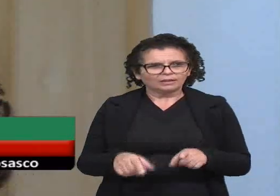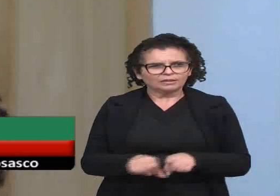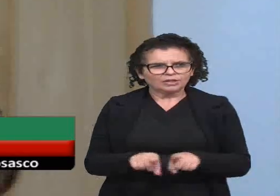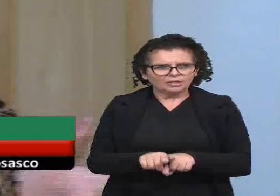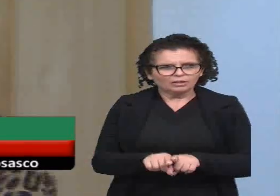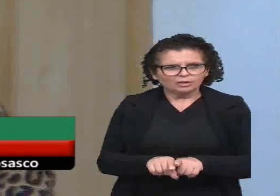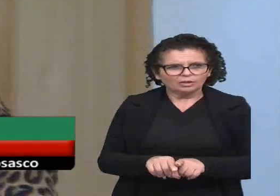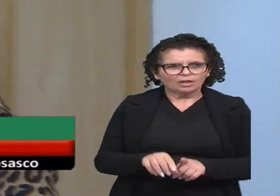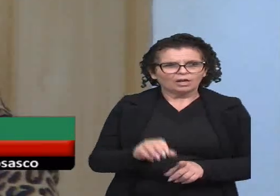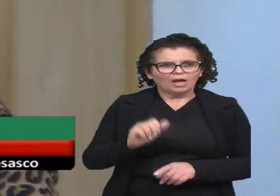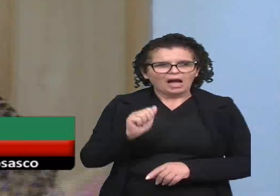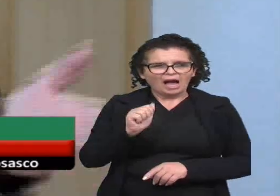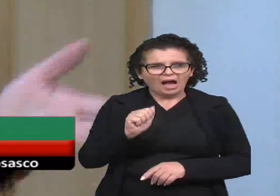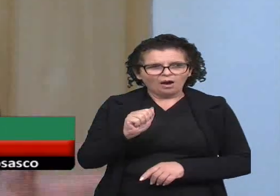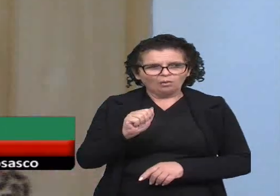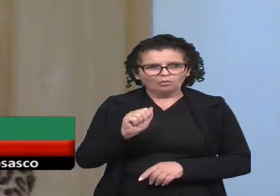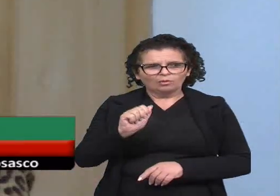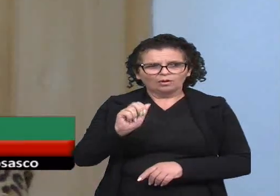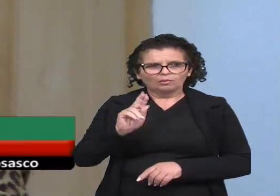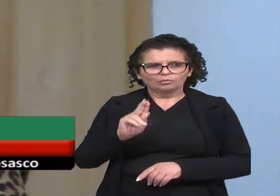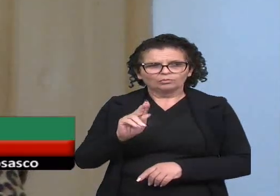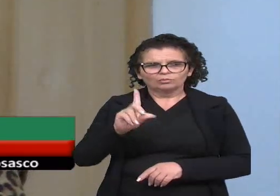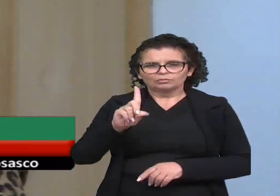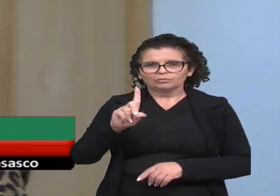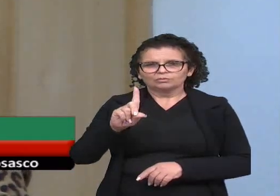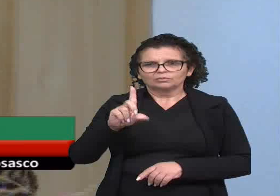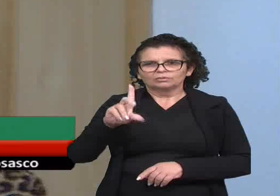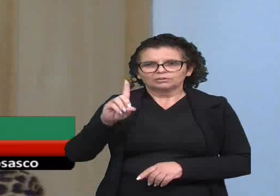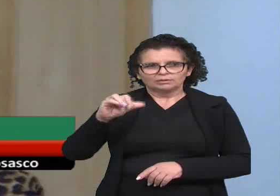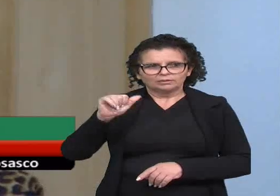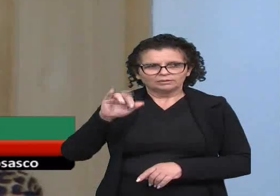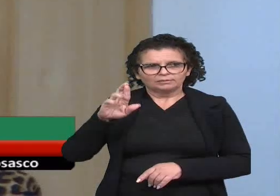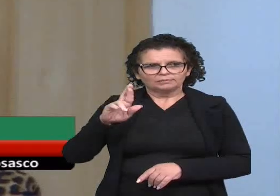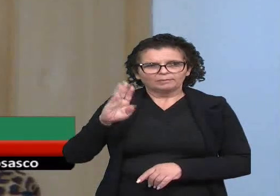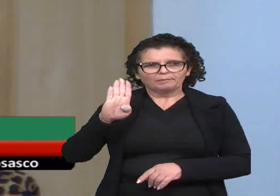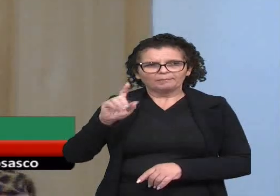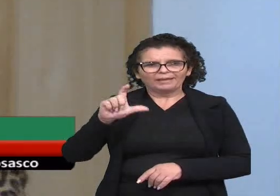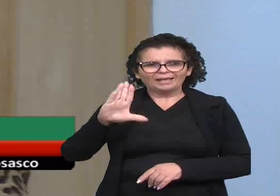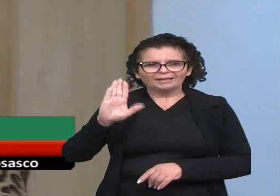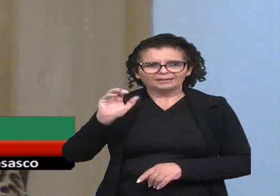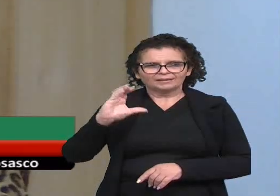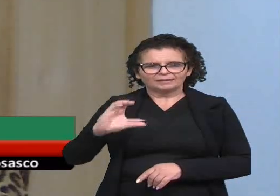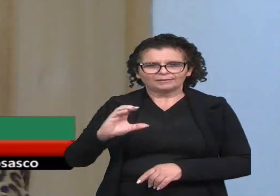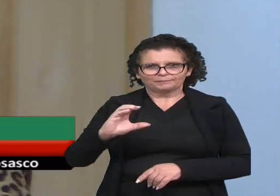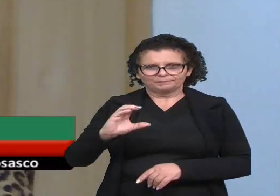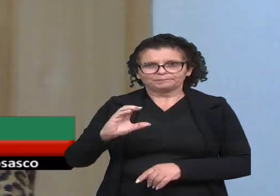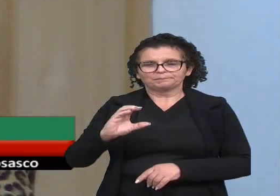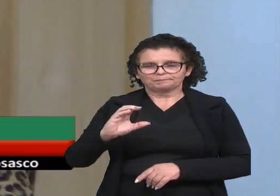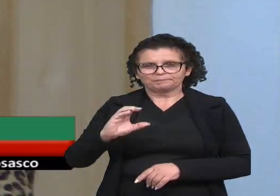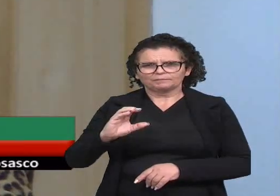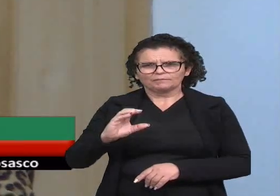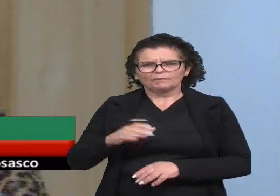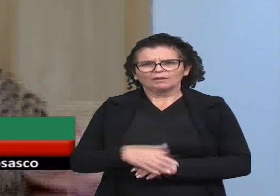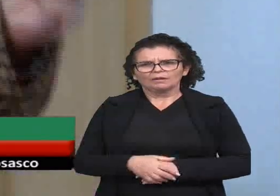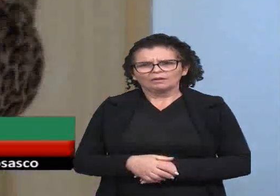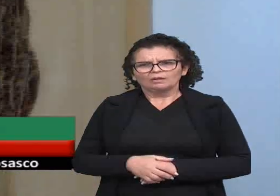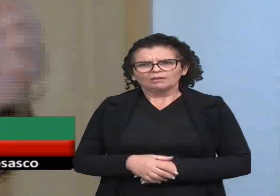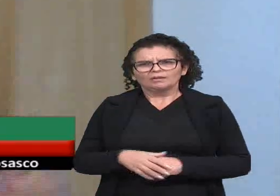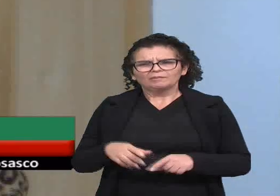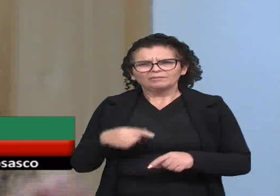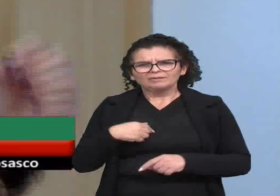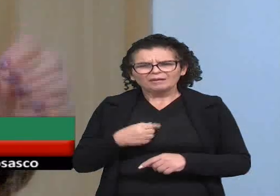no Conselho de Cultura, que eu já fui conselheira também, junto com o mestre Índio, inclusive, na época. E